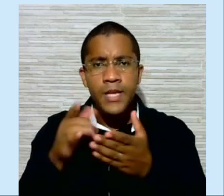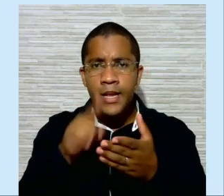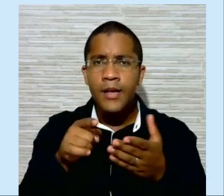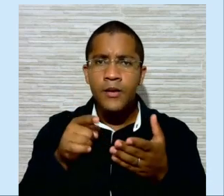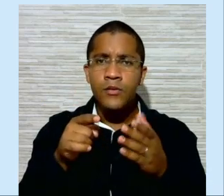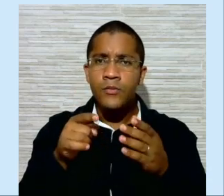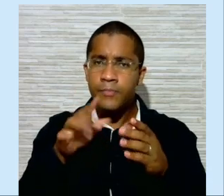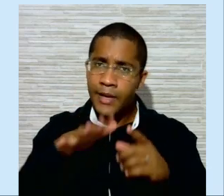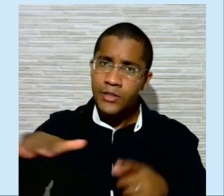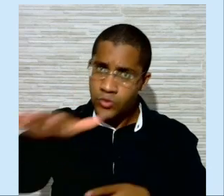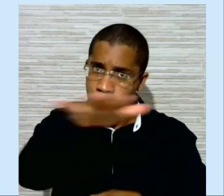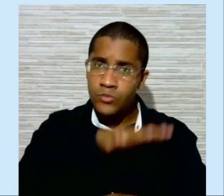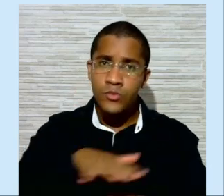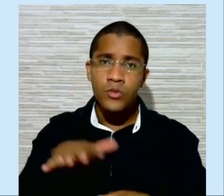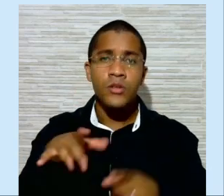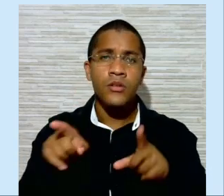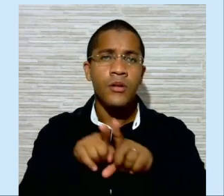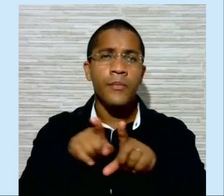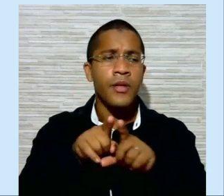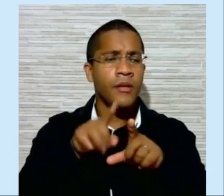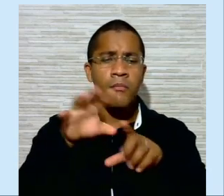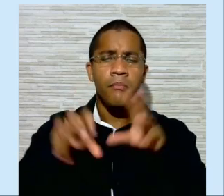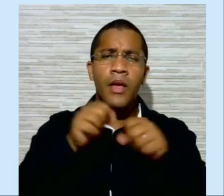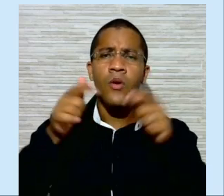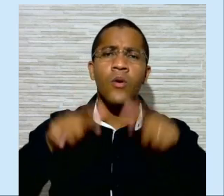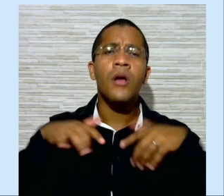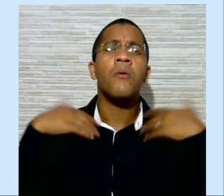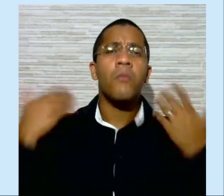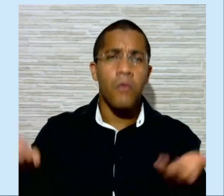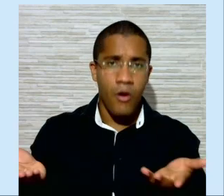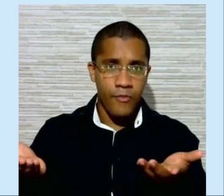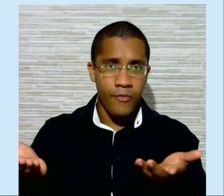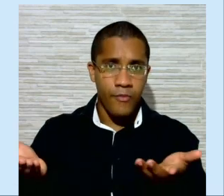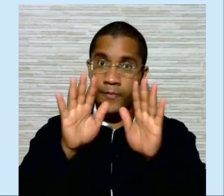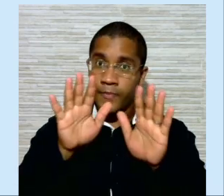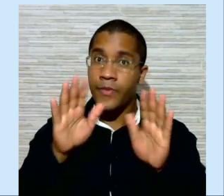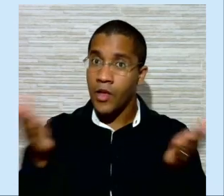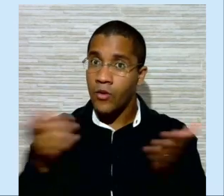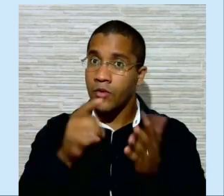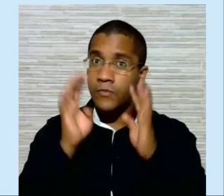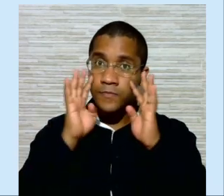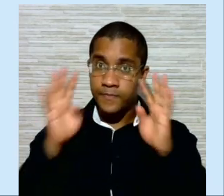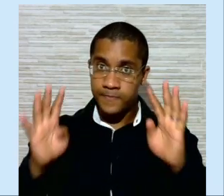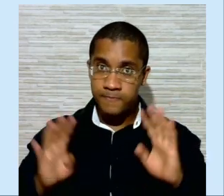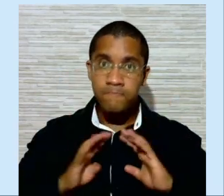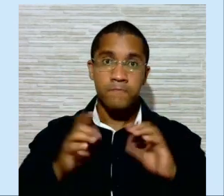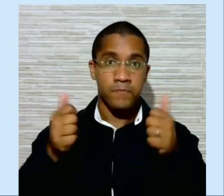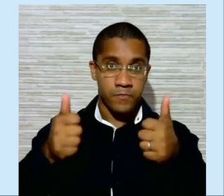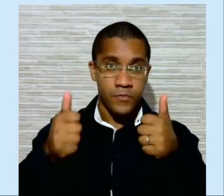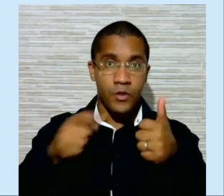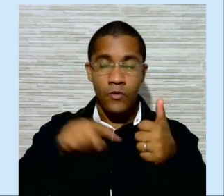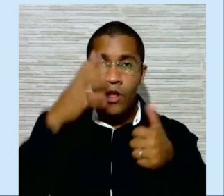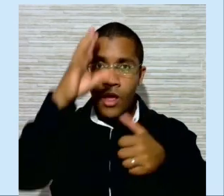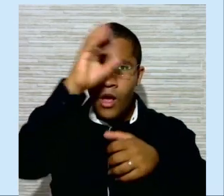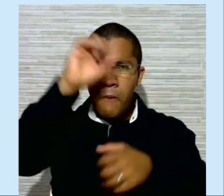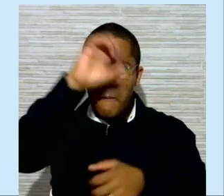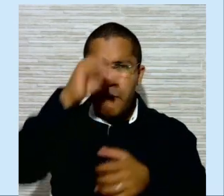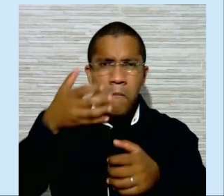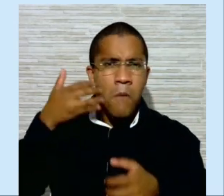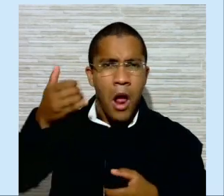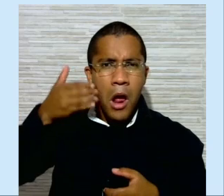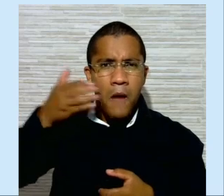nossa sociedade, né, para nós, e de onde elas são extraídas, ok? Então, eu peço que você preste bastante atenção e tente extrair o máximo